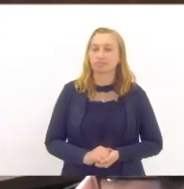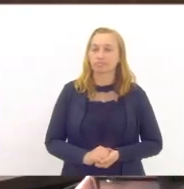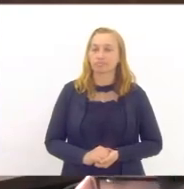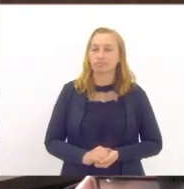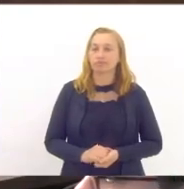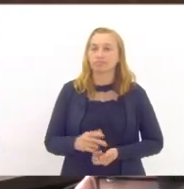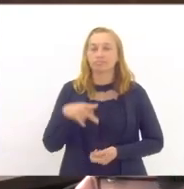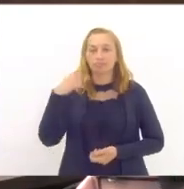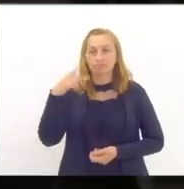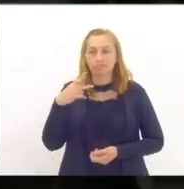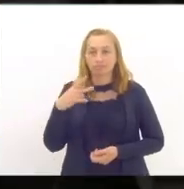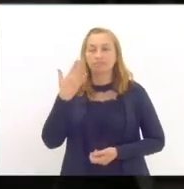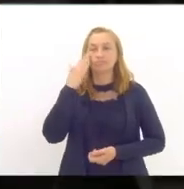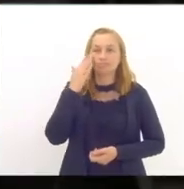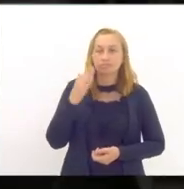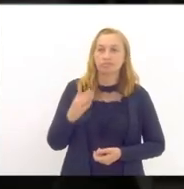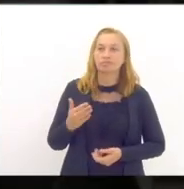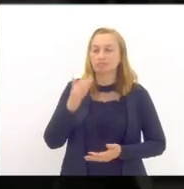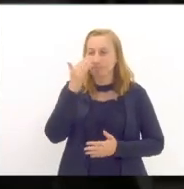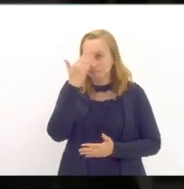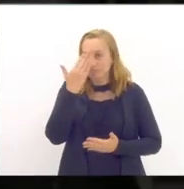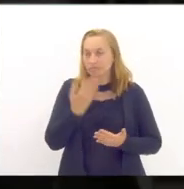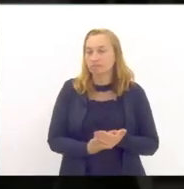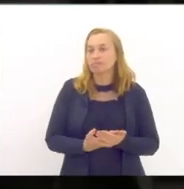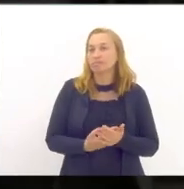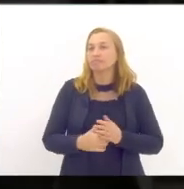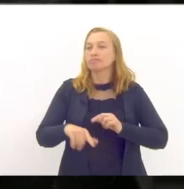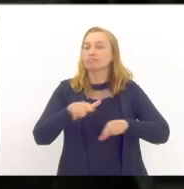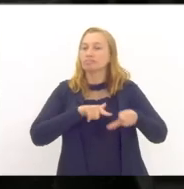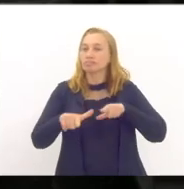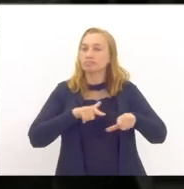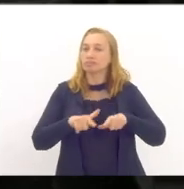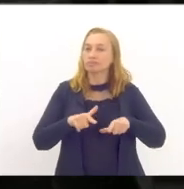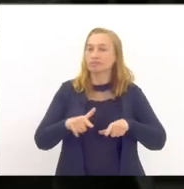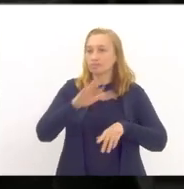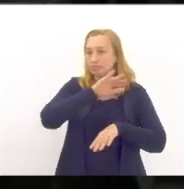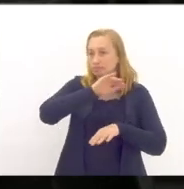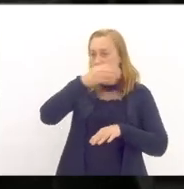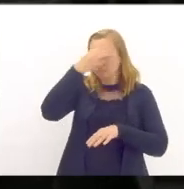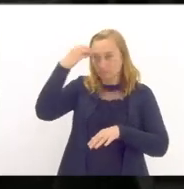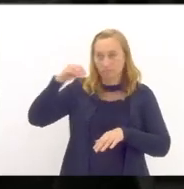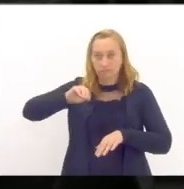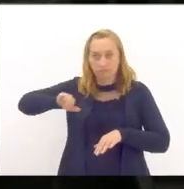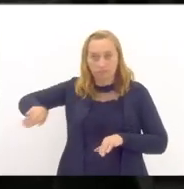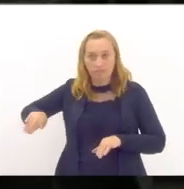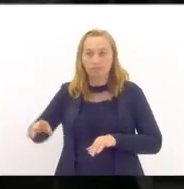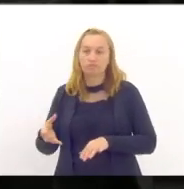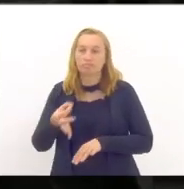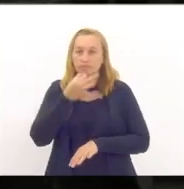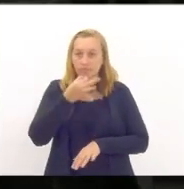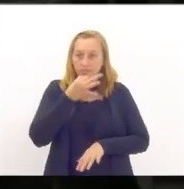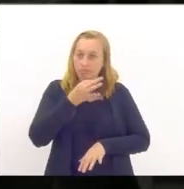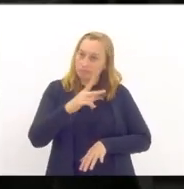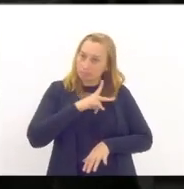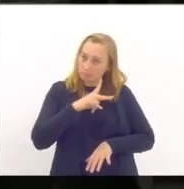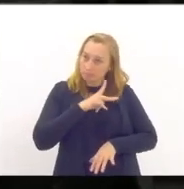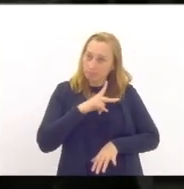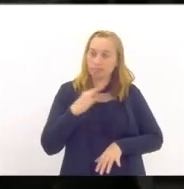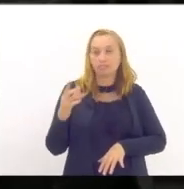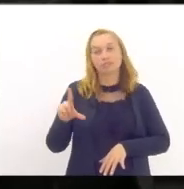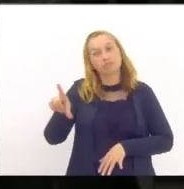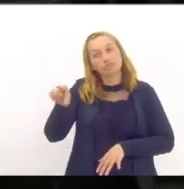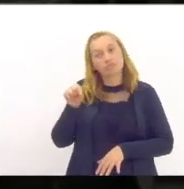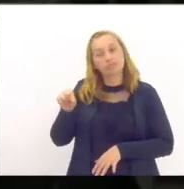No parlamento, entendi que cumprir o meu papel significava colocar de lado as minhas opiniões pessoais e as minhas